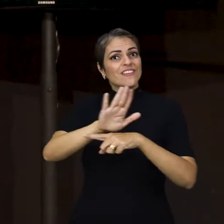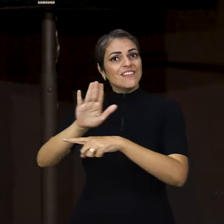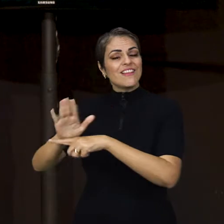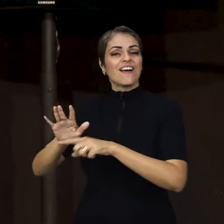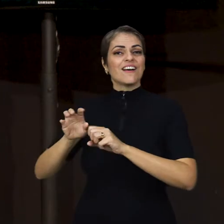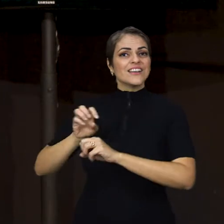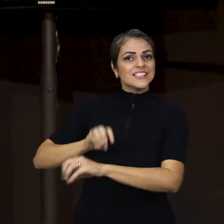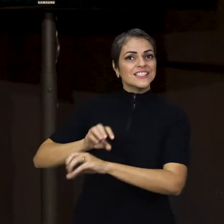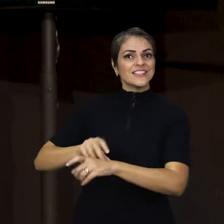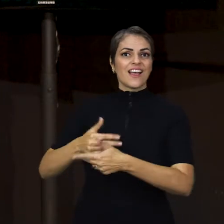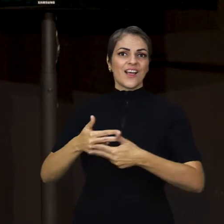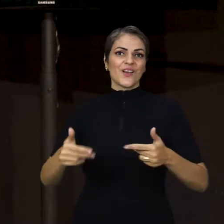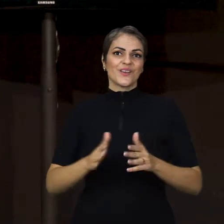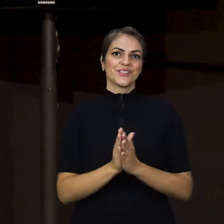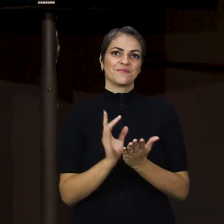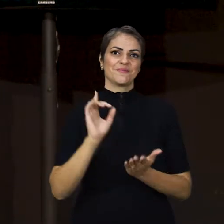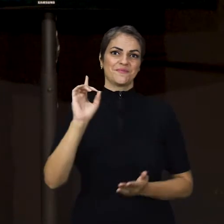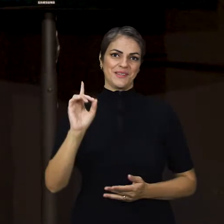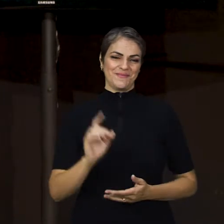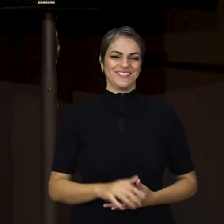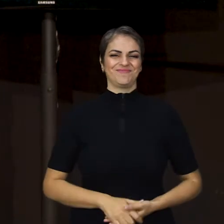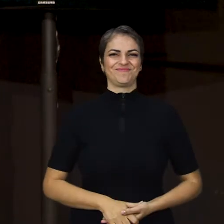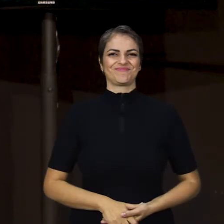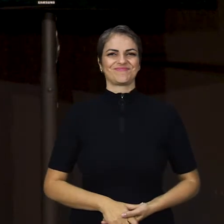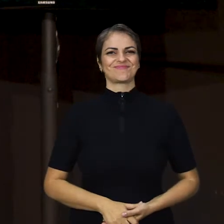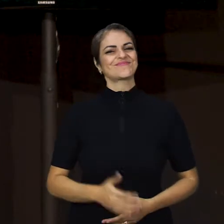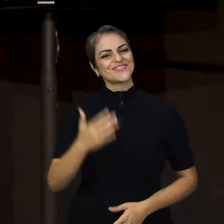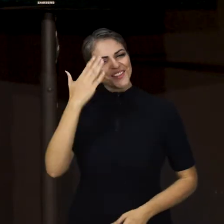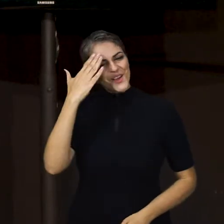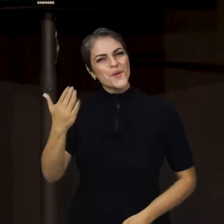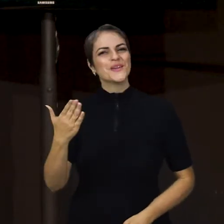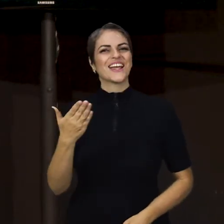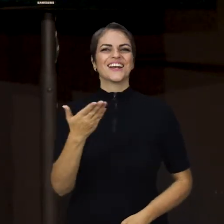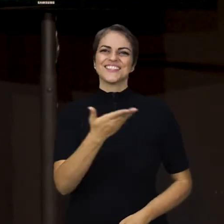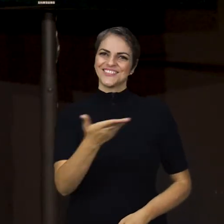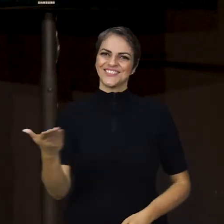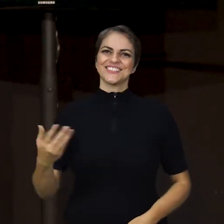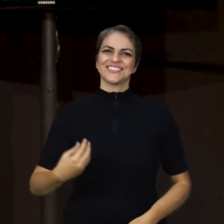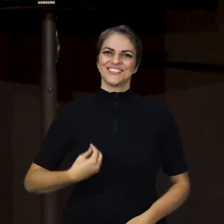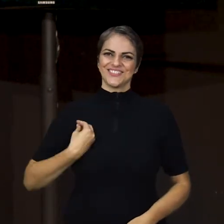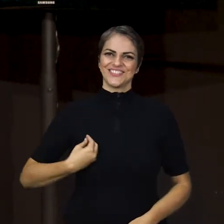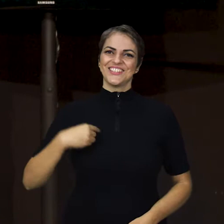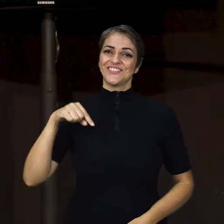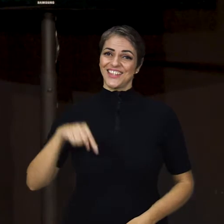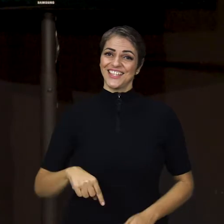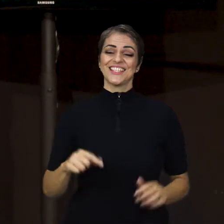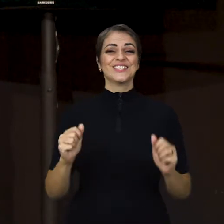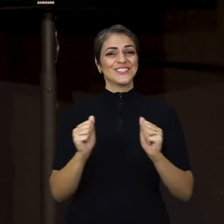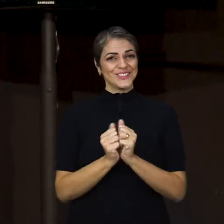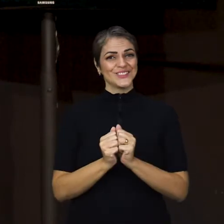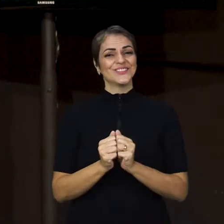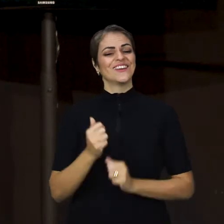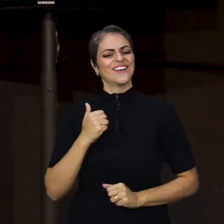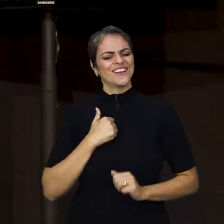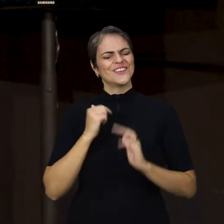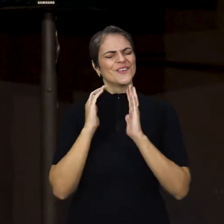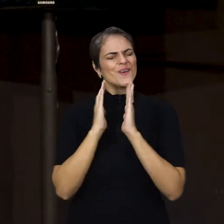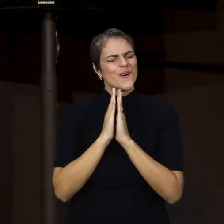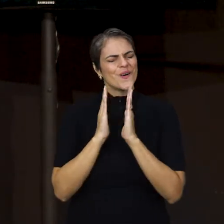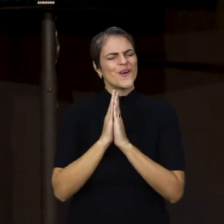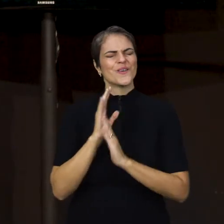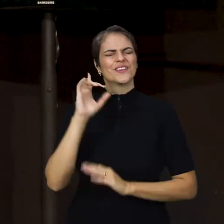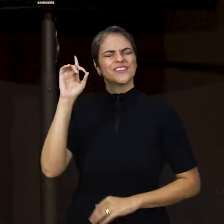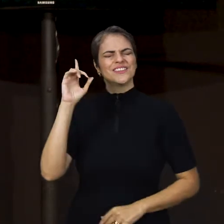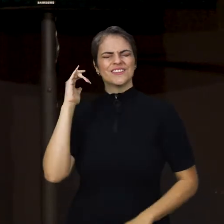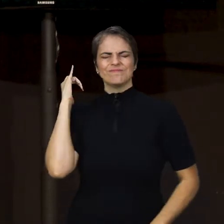das Escrituras Sagradas com outras pessoas. Então, muito obrigado por ter separado esse tempo para estar com a gente, e eu oro para que Deus fale ao